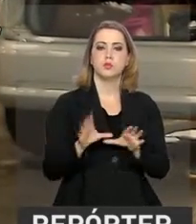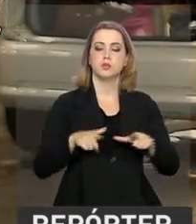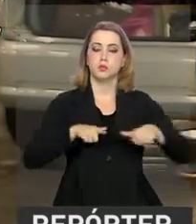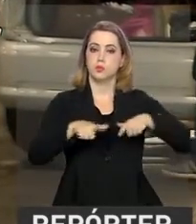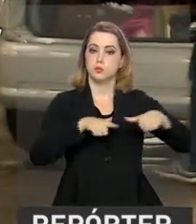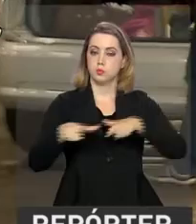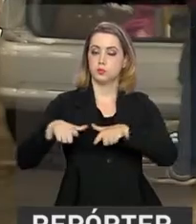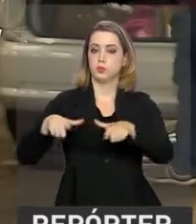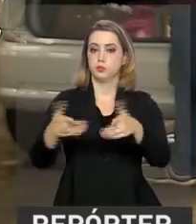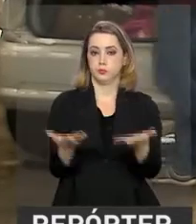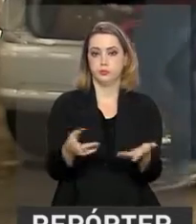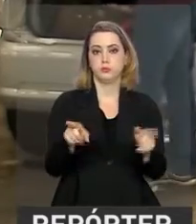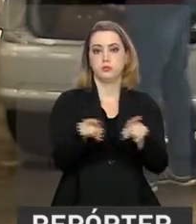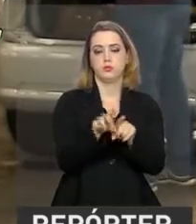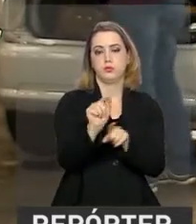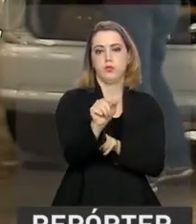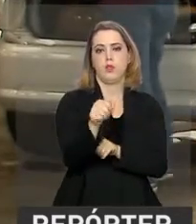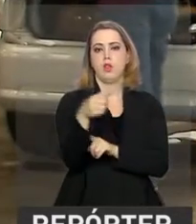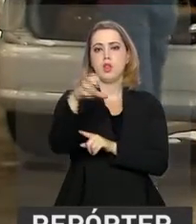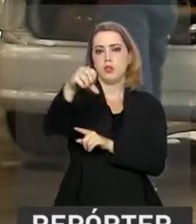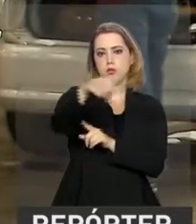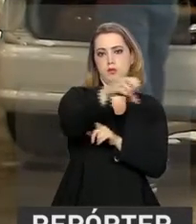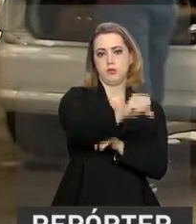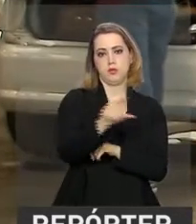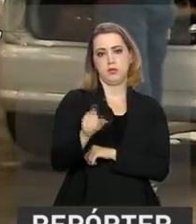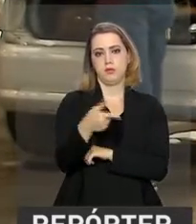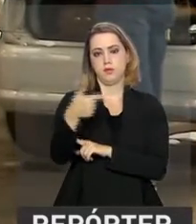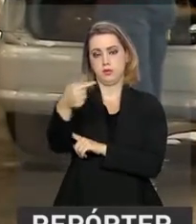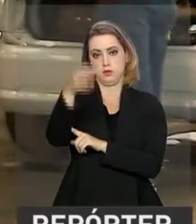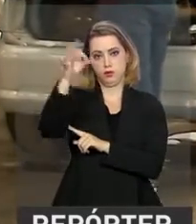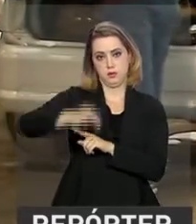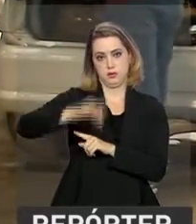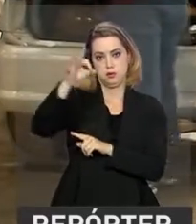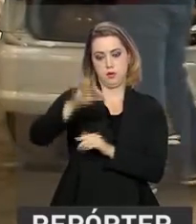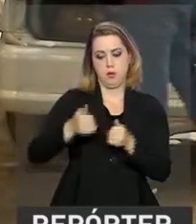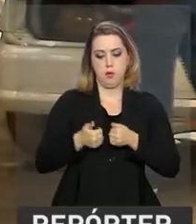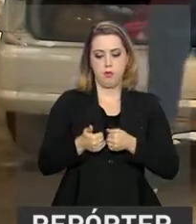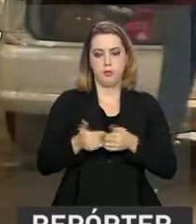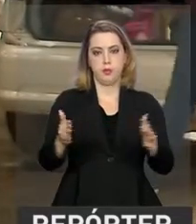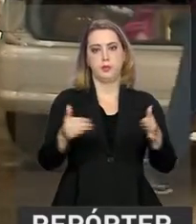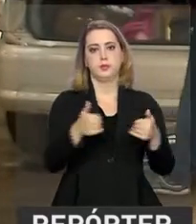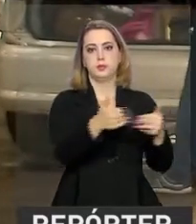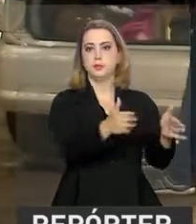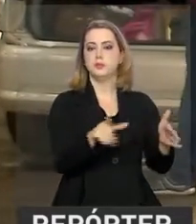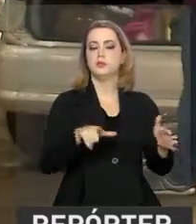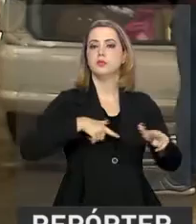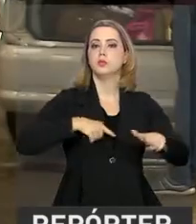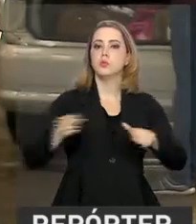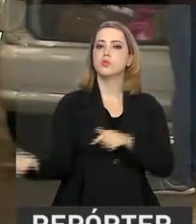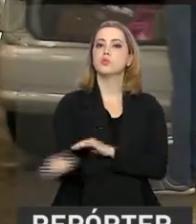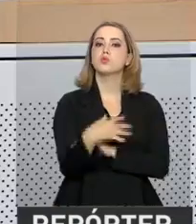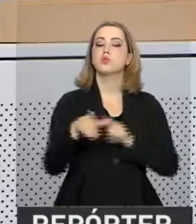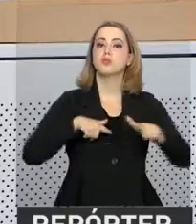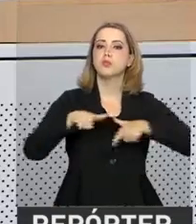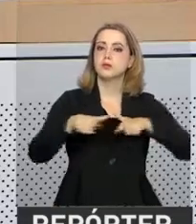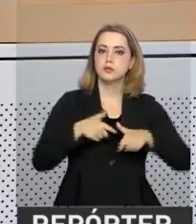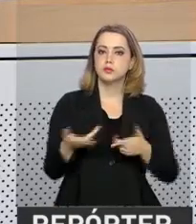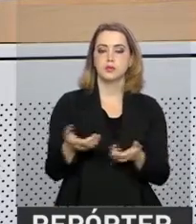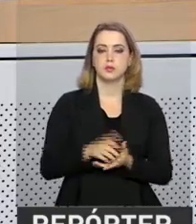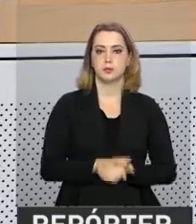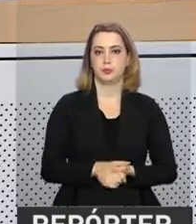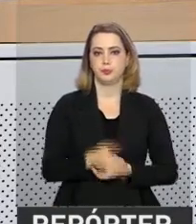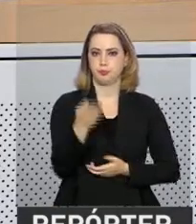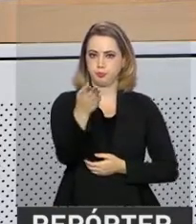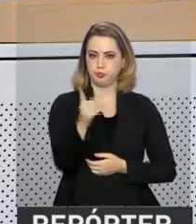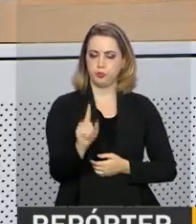isso corresponde a 99,7 por cento da expansão das vagas de emprego no período hoje a empresa